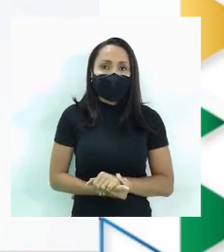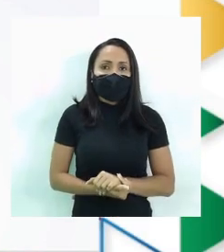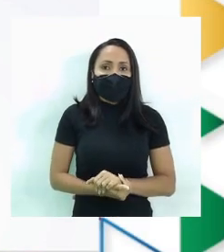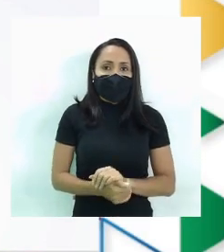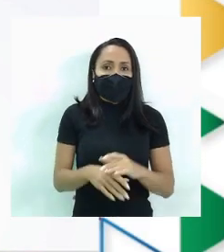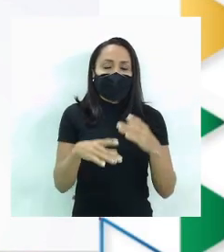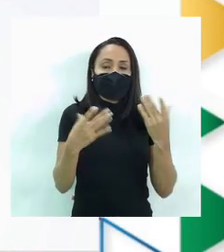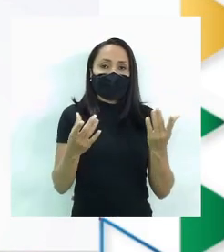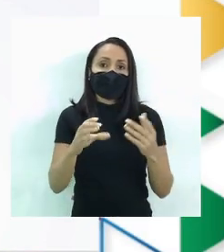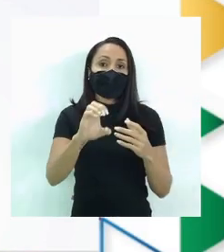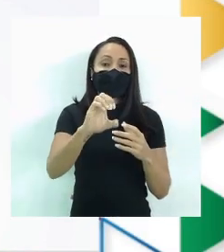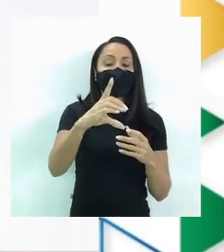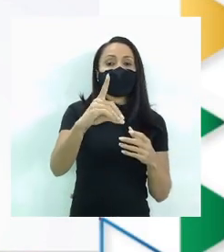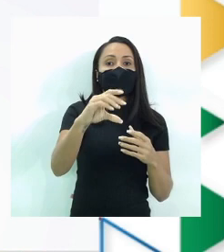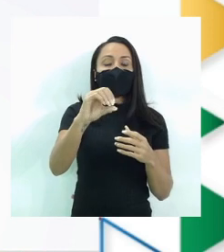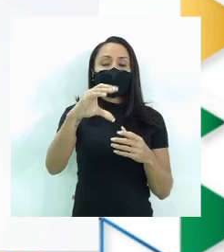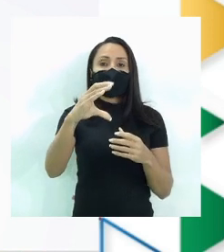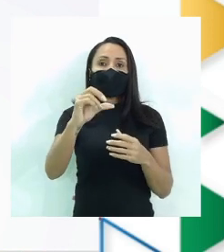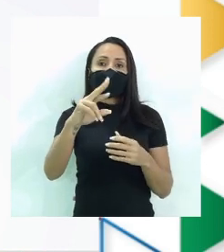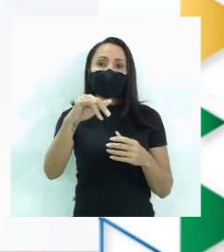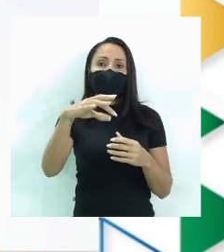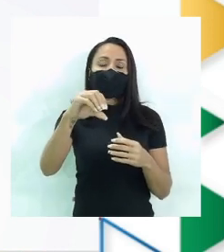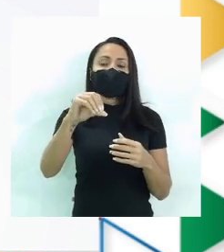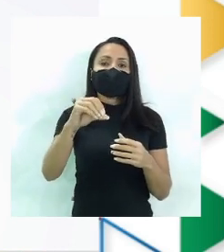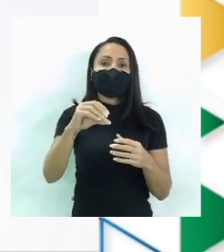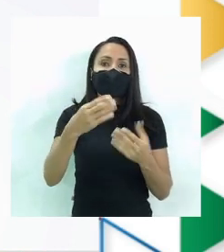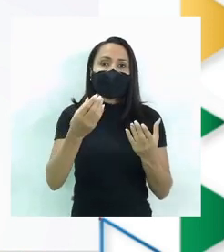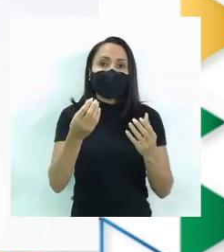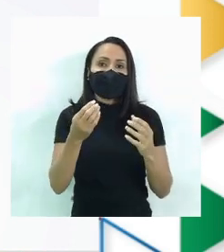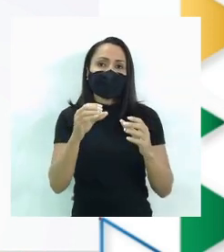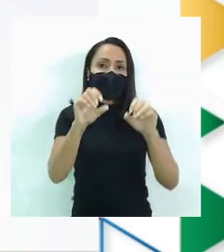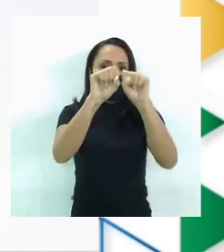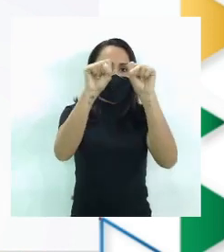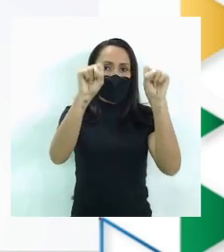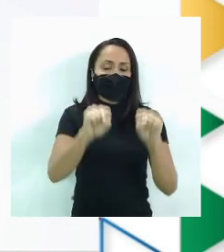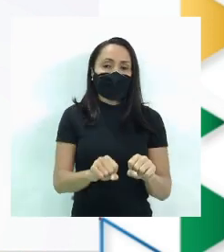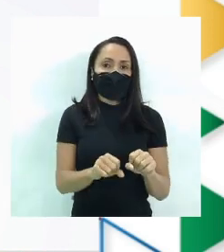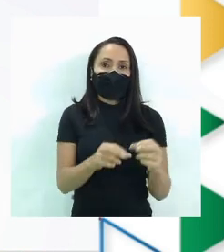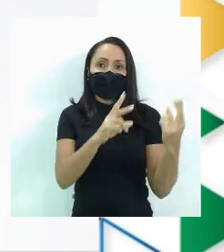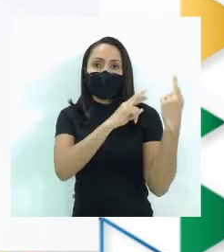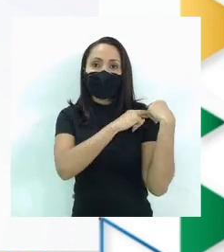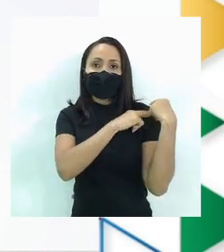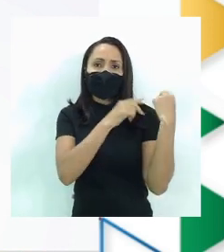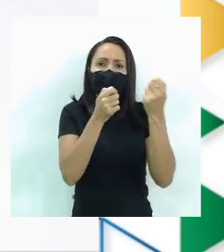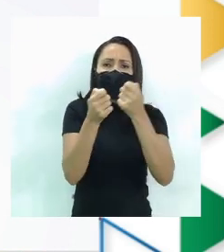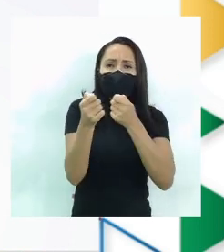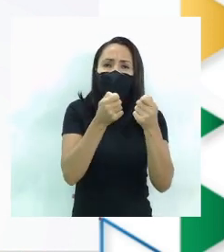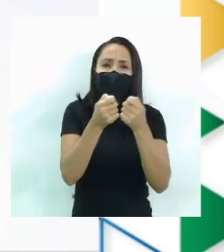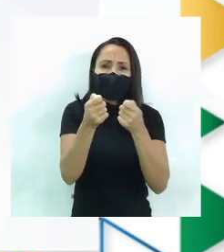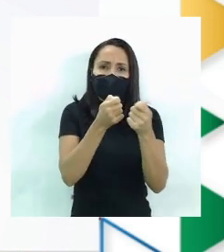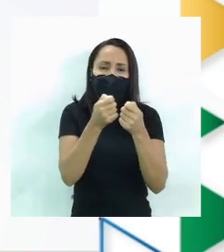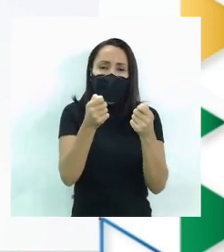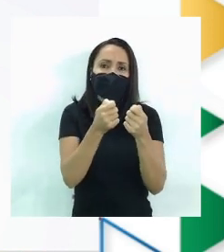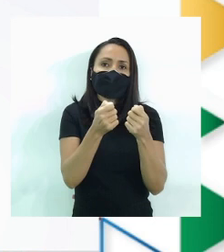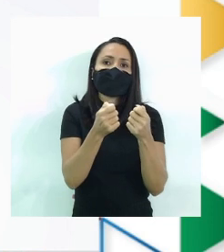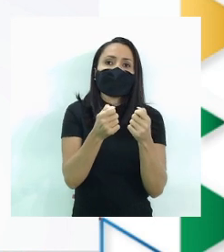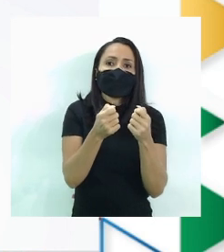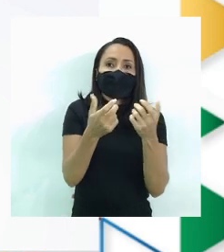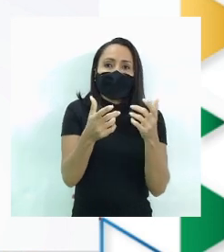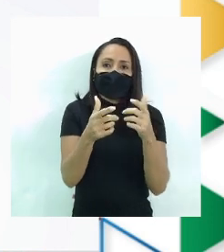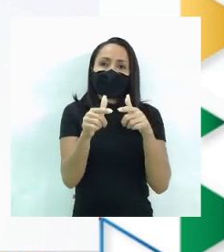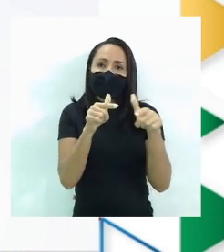glândulas endócrinas. Vamos lá. O sistema endócrino é responsável pelo controle das atividades metabólicas